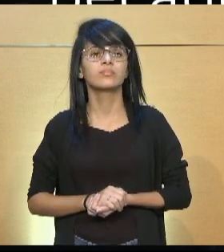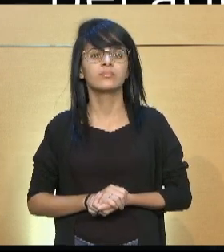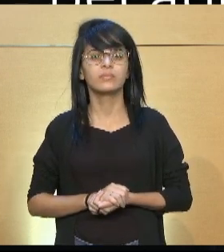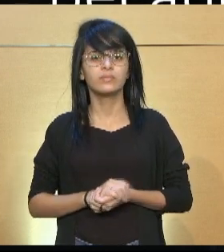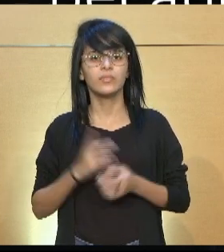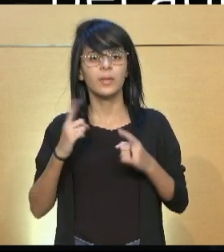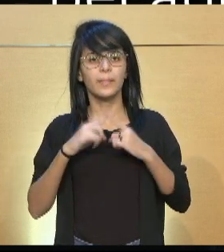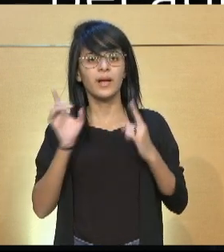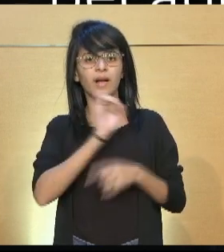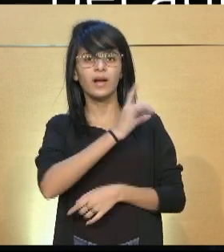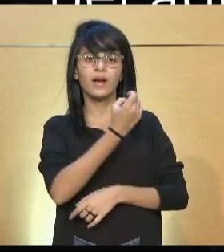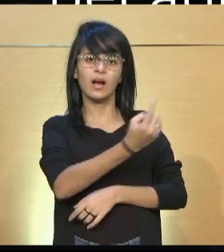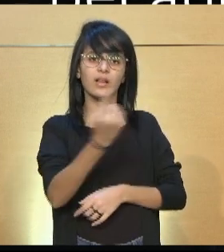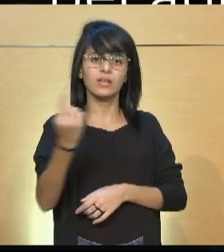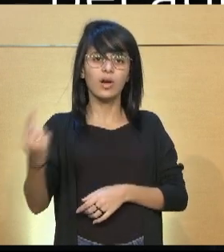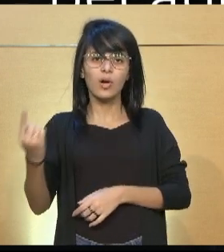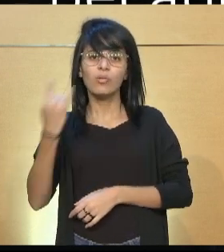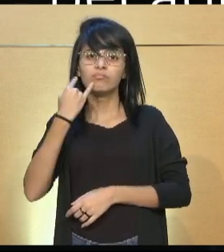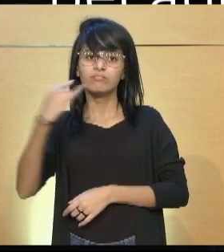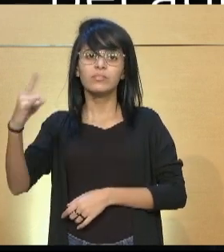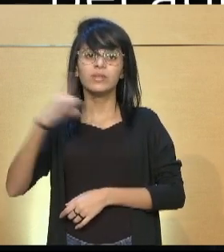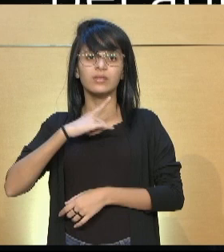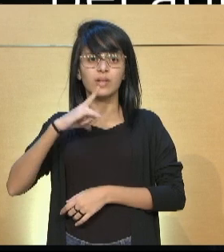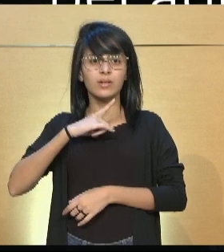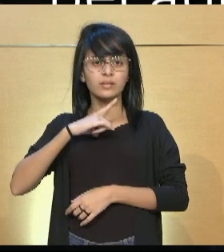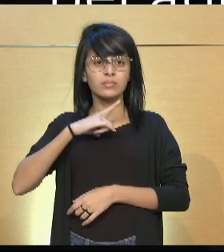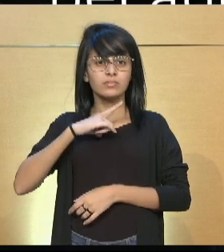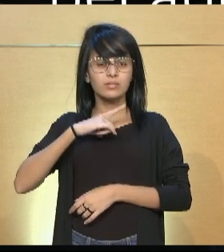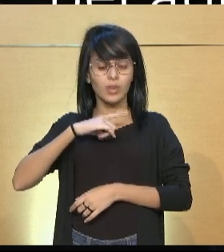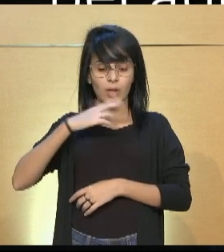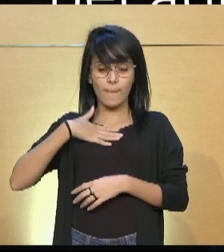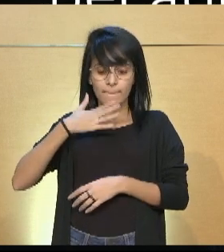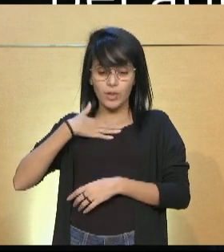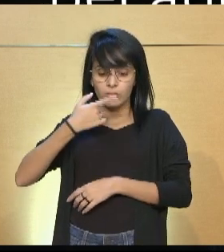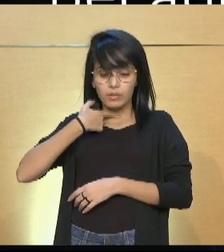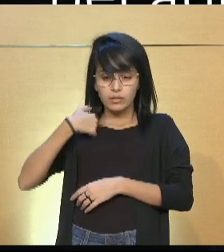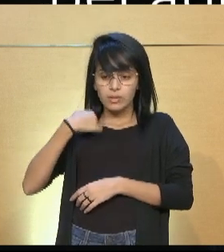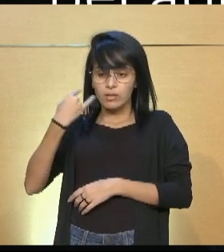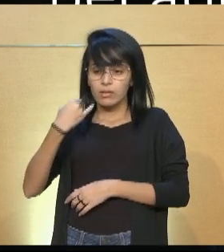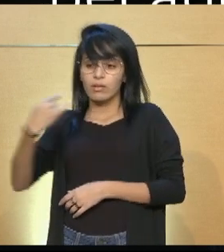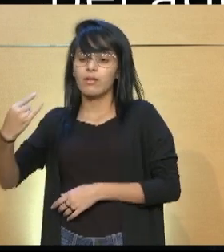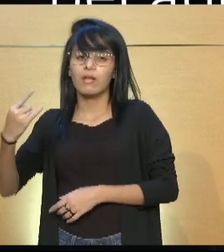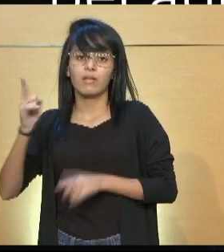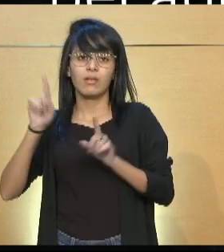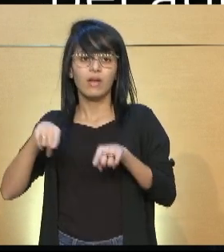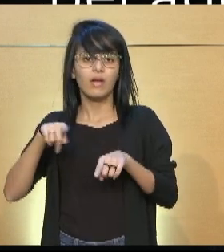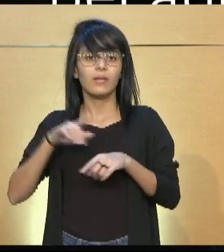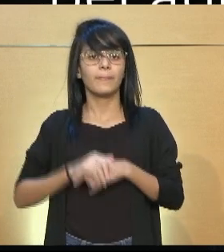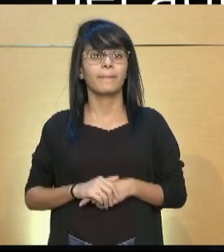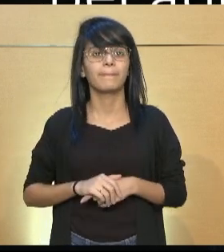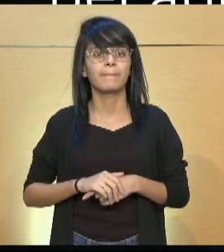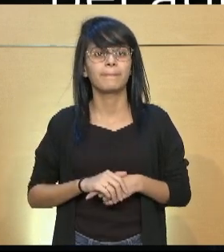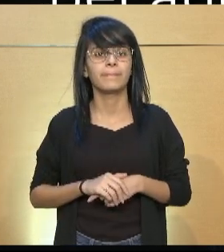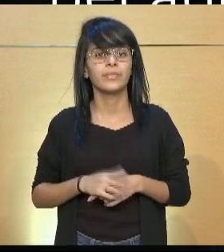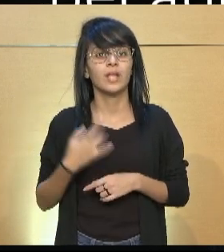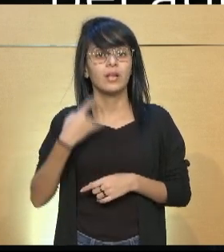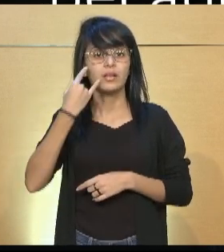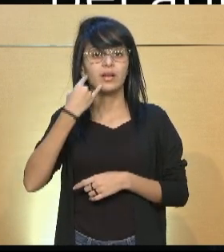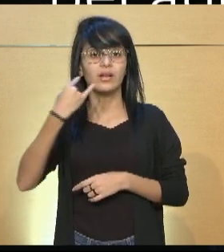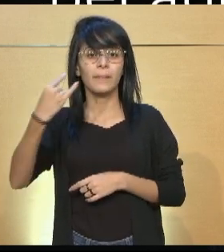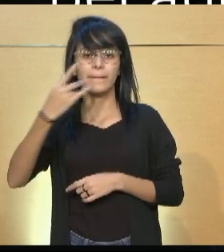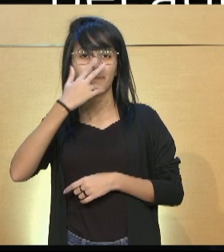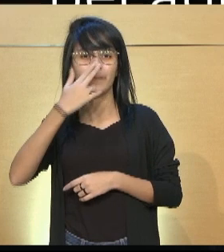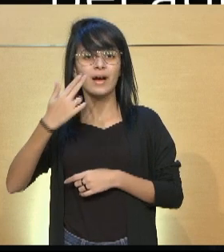cada indivíduo tentado é sob o seu próprio desejo, sendo atraído. Aí a explicação, para uma